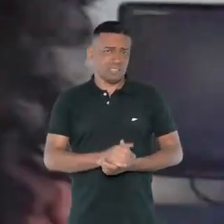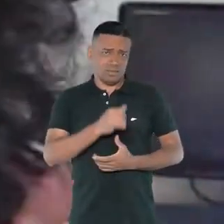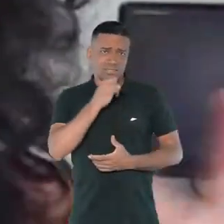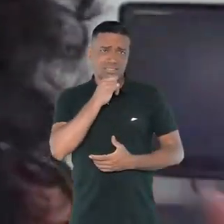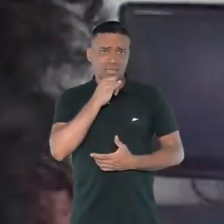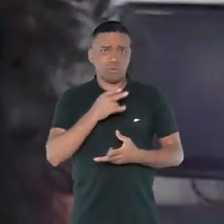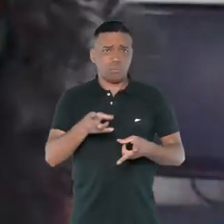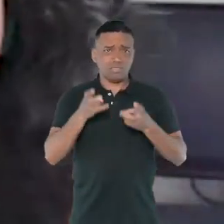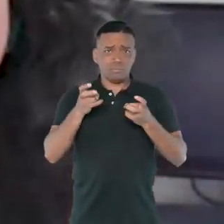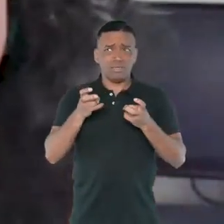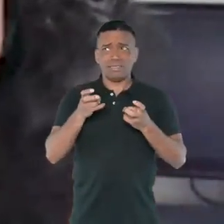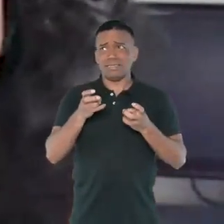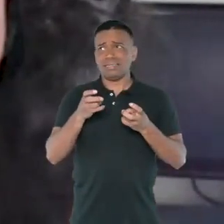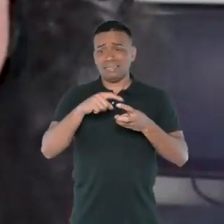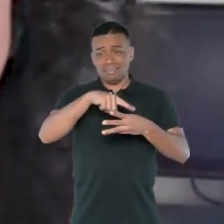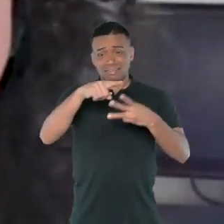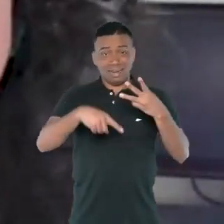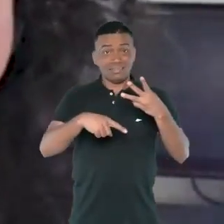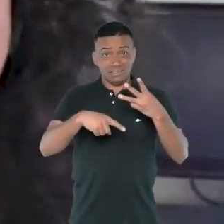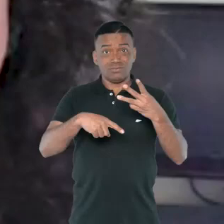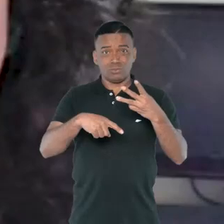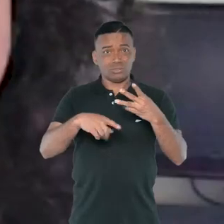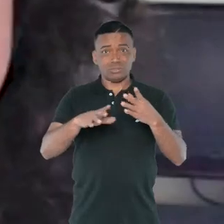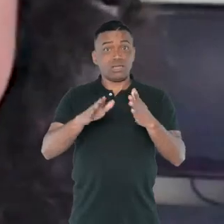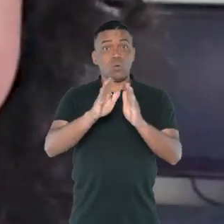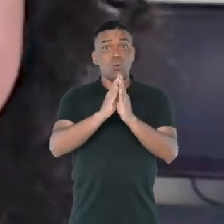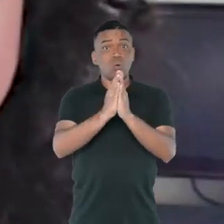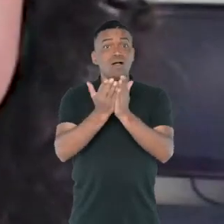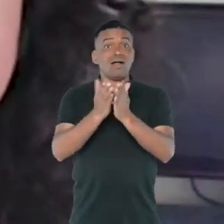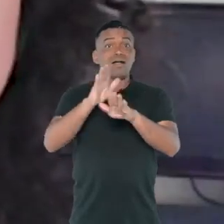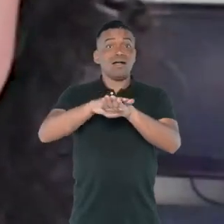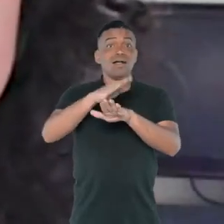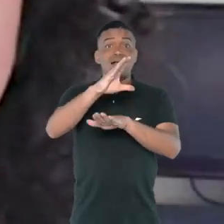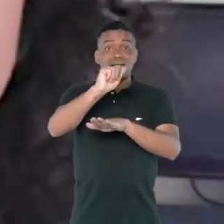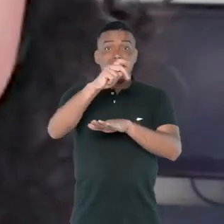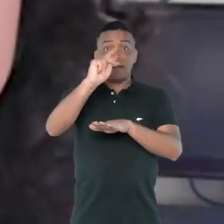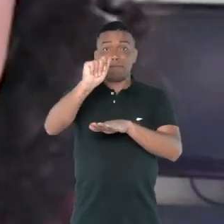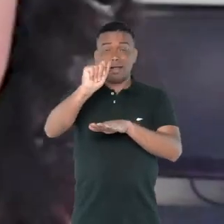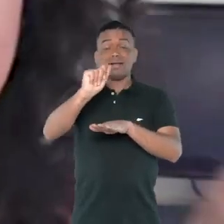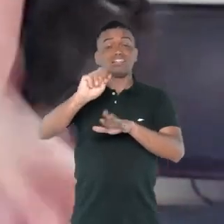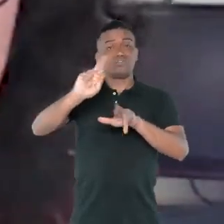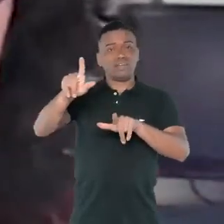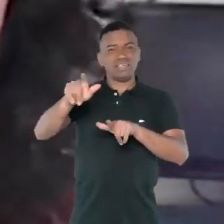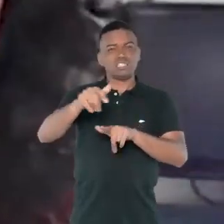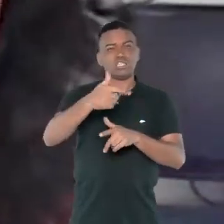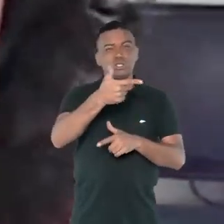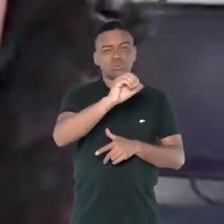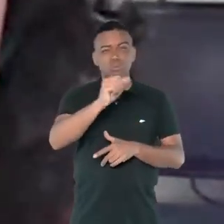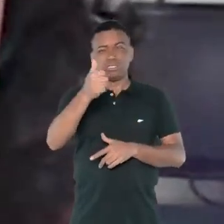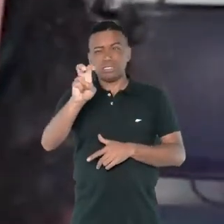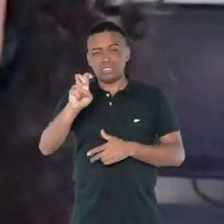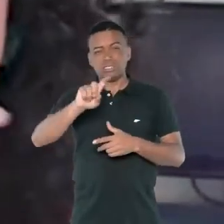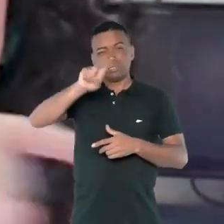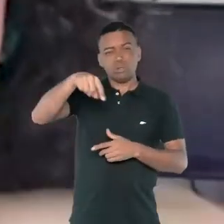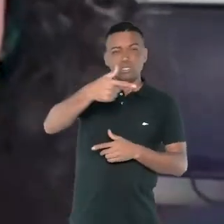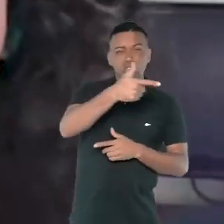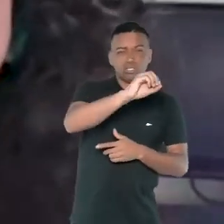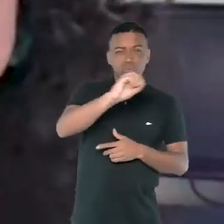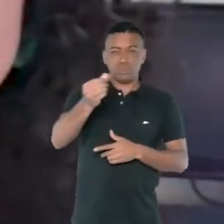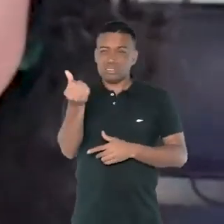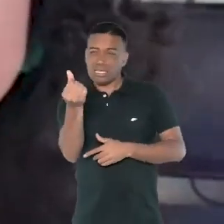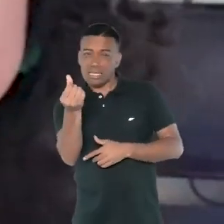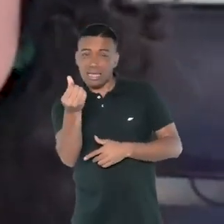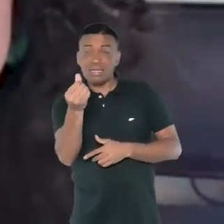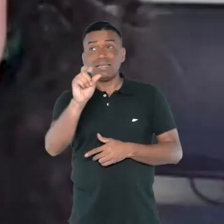faculdade, estágio, não sei o que e tal. Então eu lancei essa edição do Entre Três Mundos. A primeira edição, que não é essa capa que você conhece. Eu